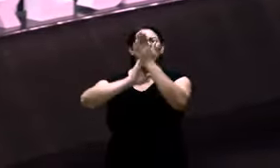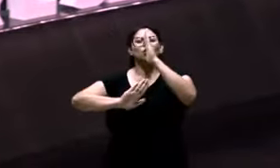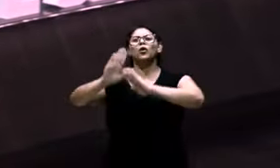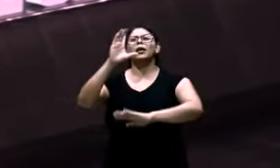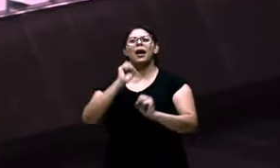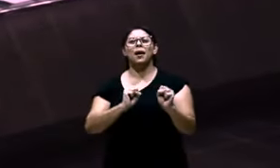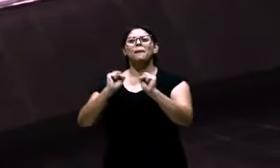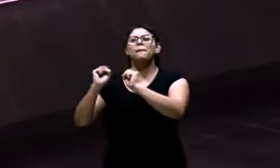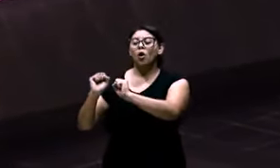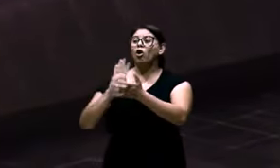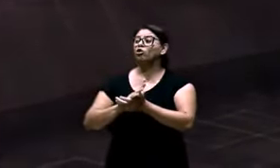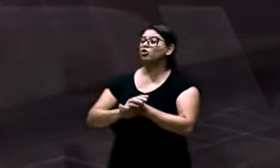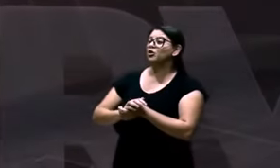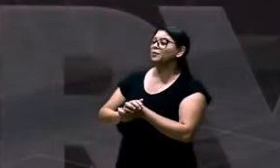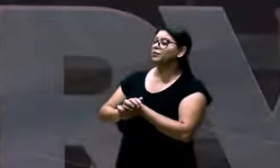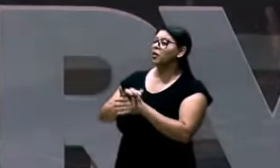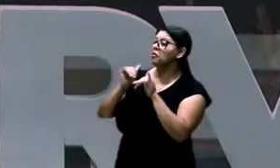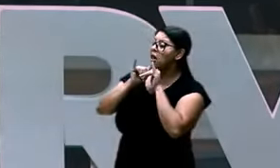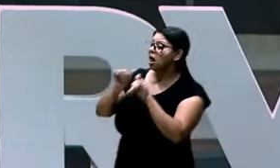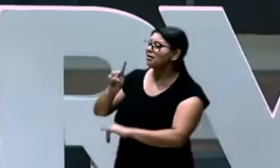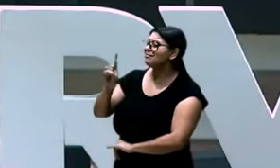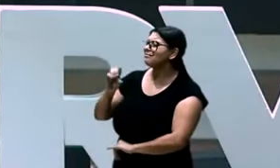elas foram ouvidas.